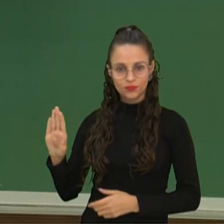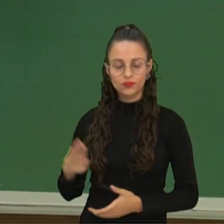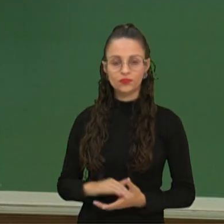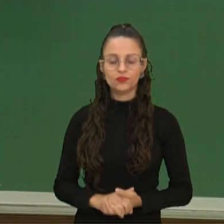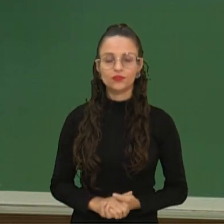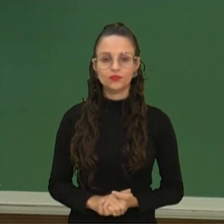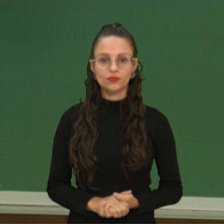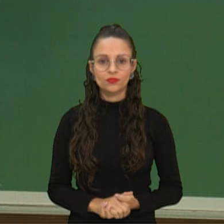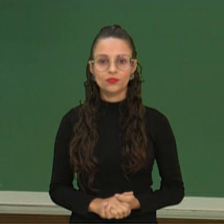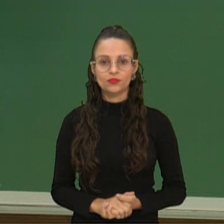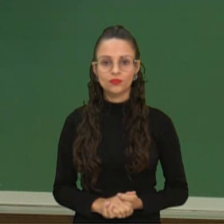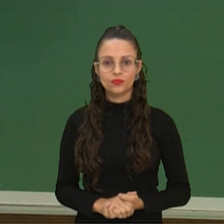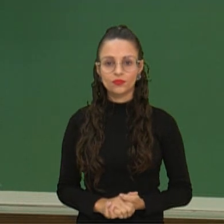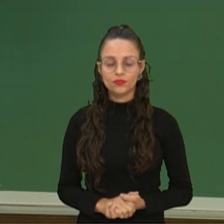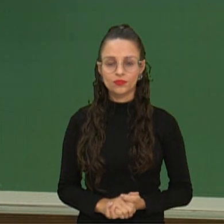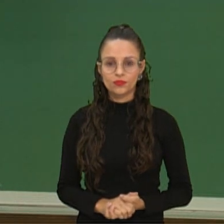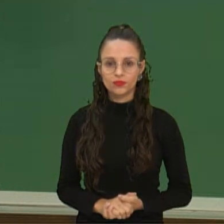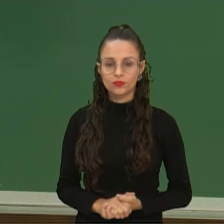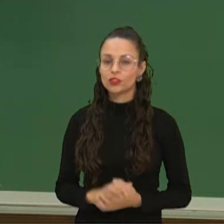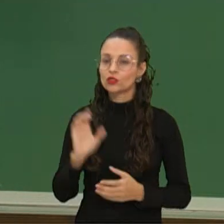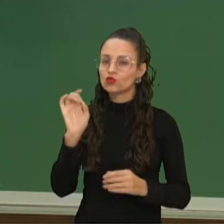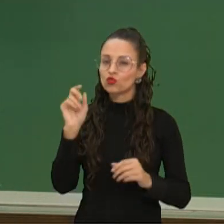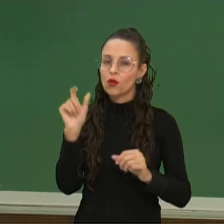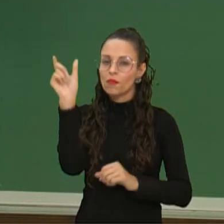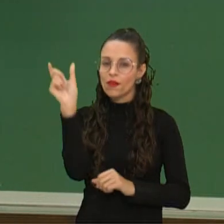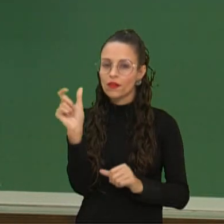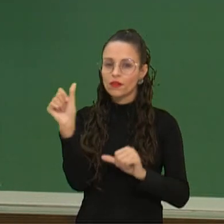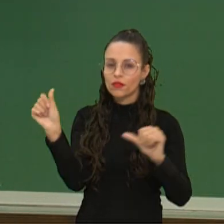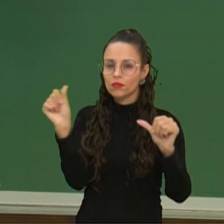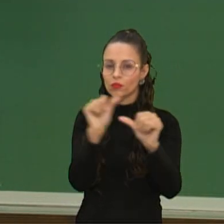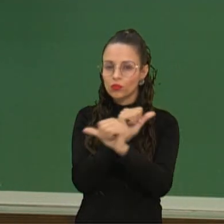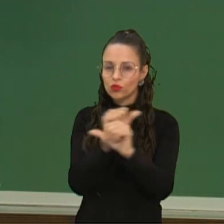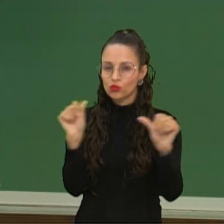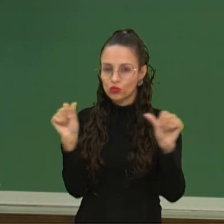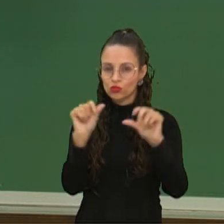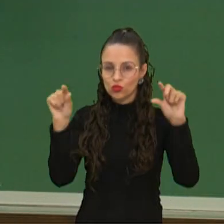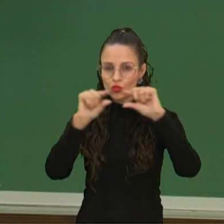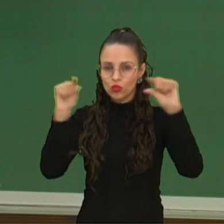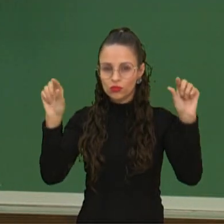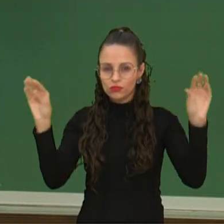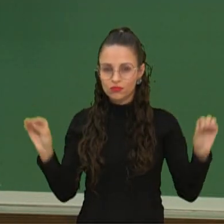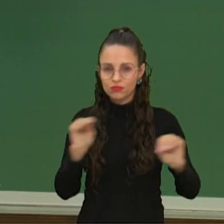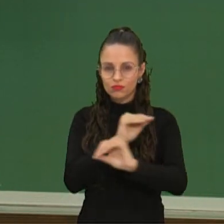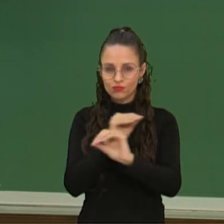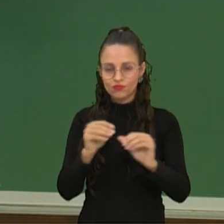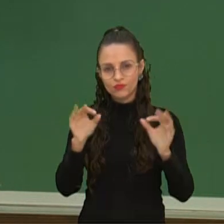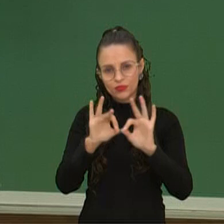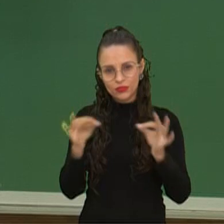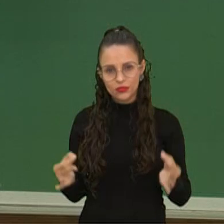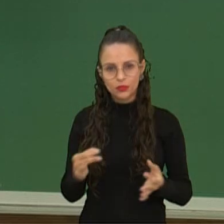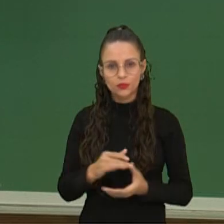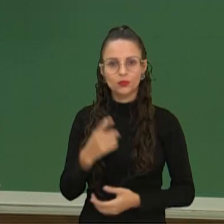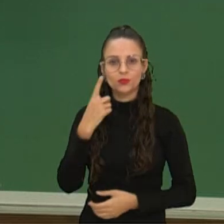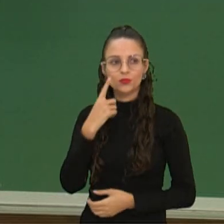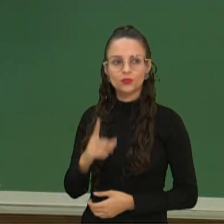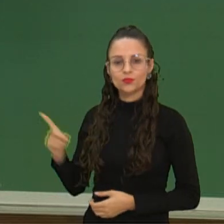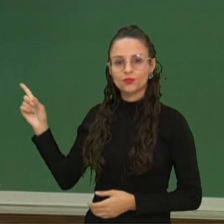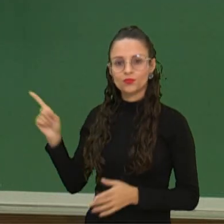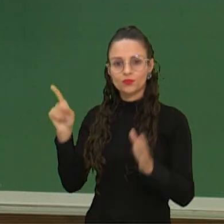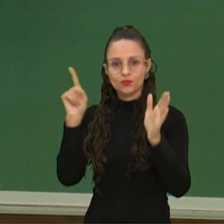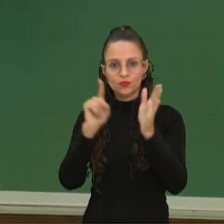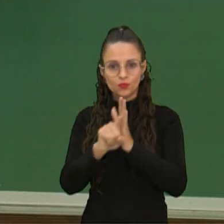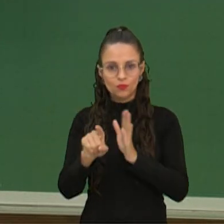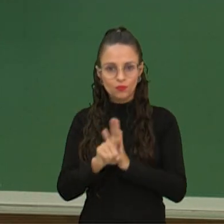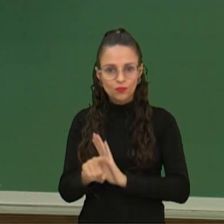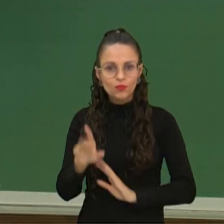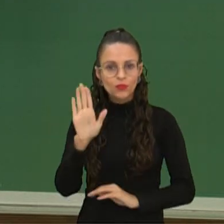São palavras que só teve em inversão, né? A gente só inverteu a posição. Bem simples. Vamos dar uma olhada no nosso quiz aqui, então?